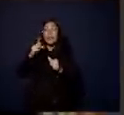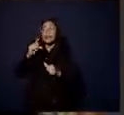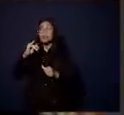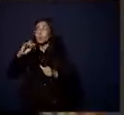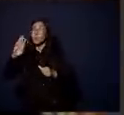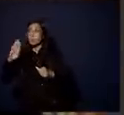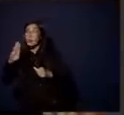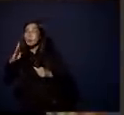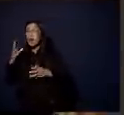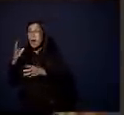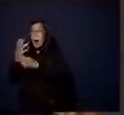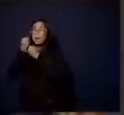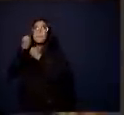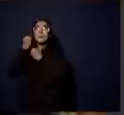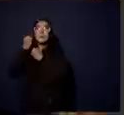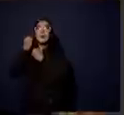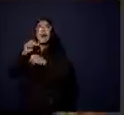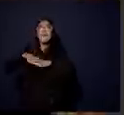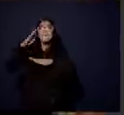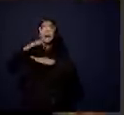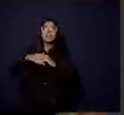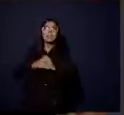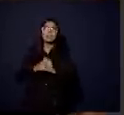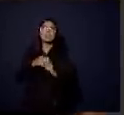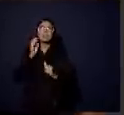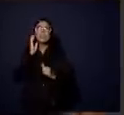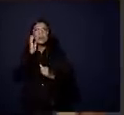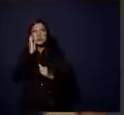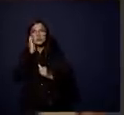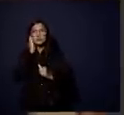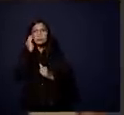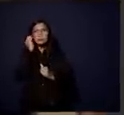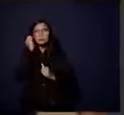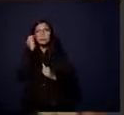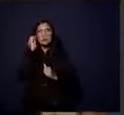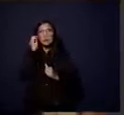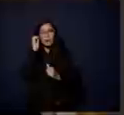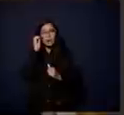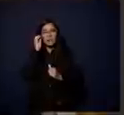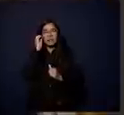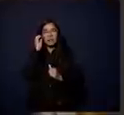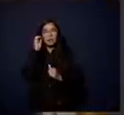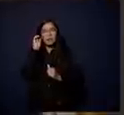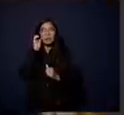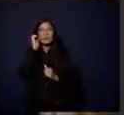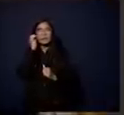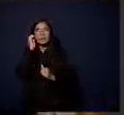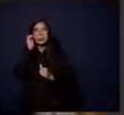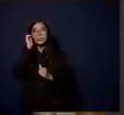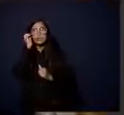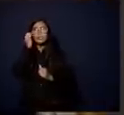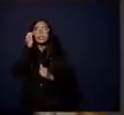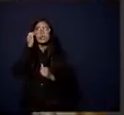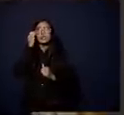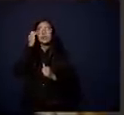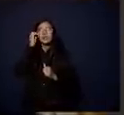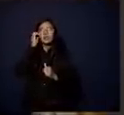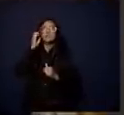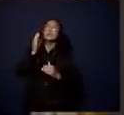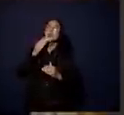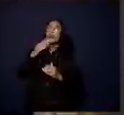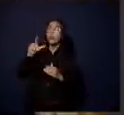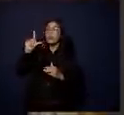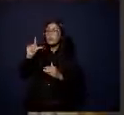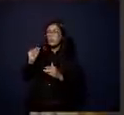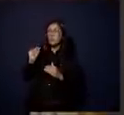você vai arrecadar mais e portanto você melhora a sua capacidade de financiamento das políticas públicas ou de